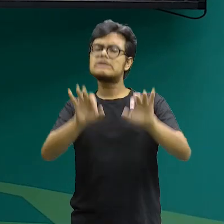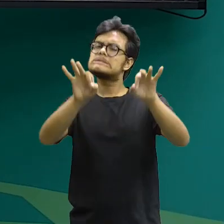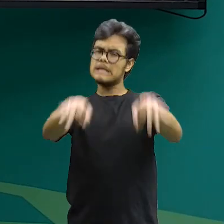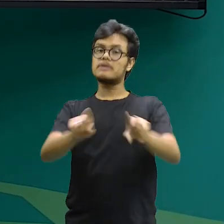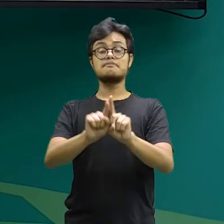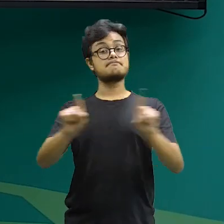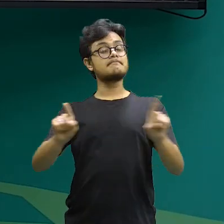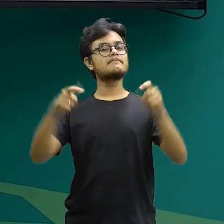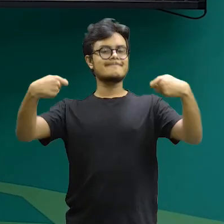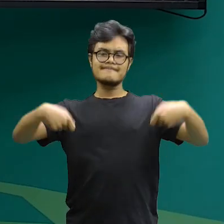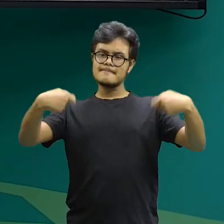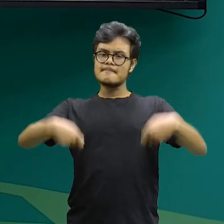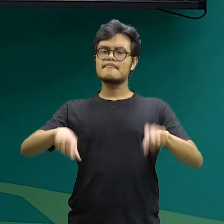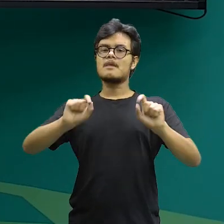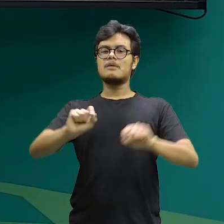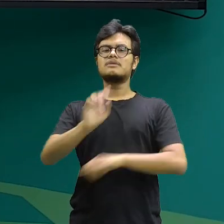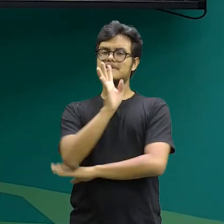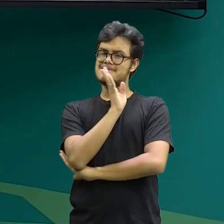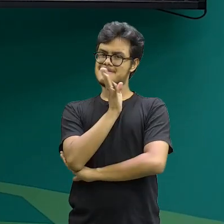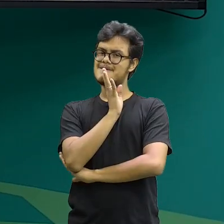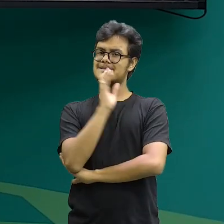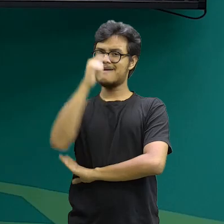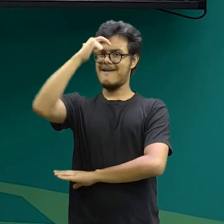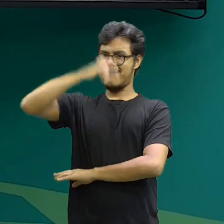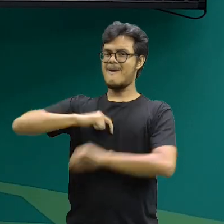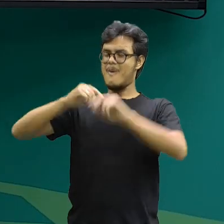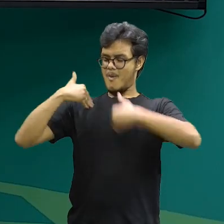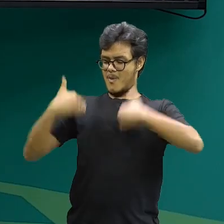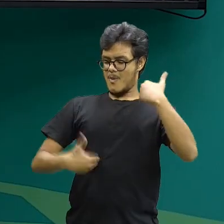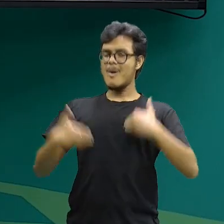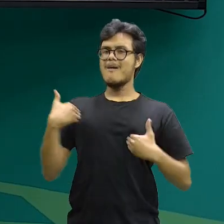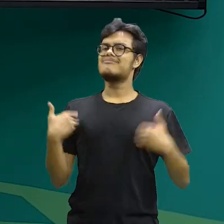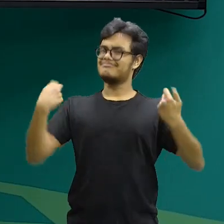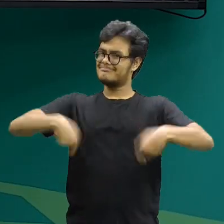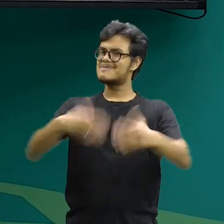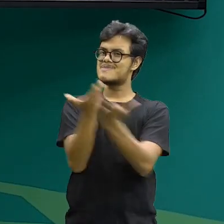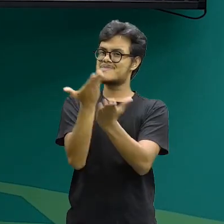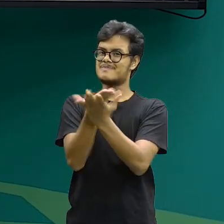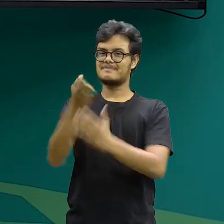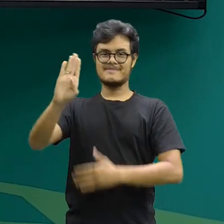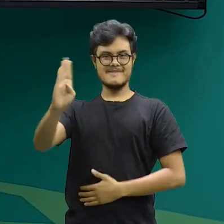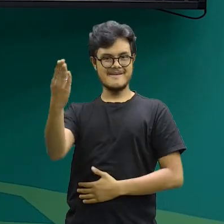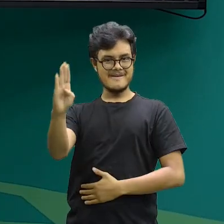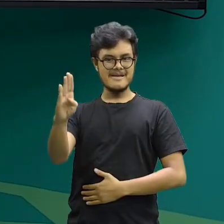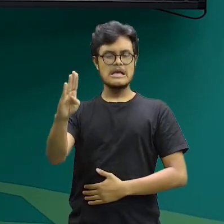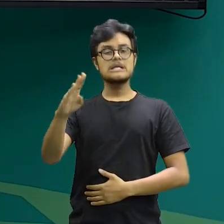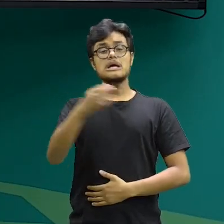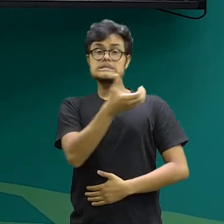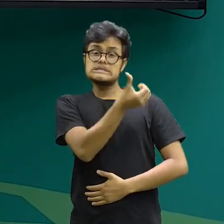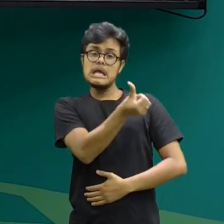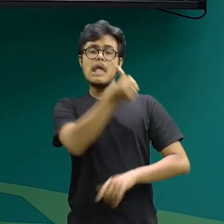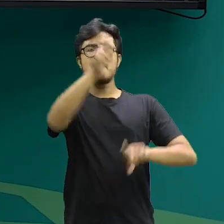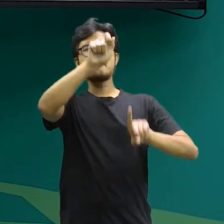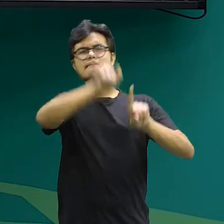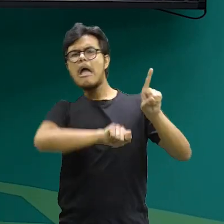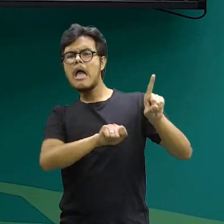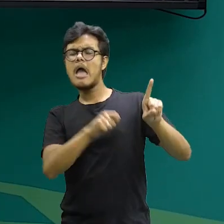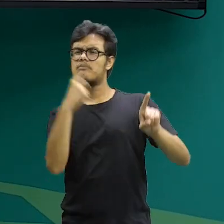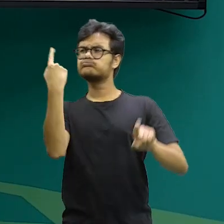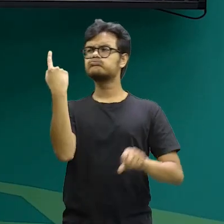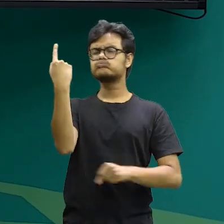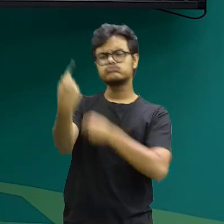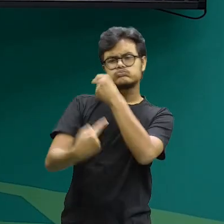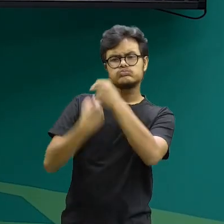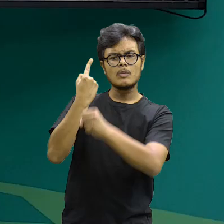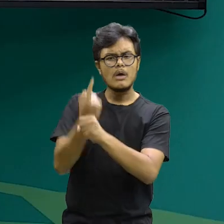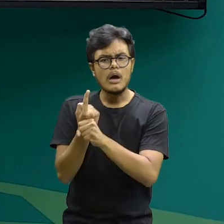mas primeiro você tem que conhecer o seu corpo, tá? Então tem que conhecer o seu corpo durante 6 meses ou 1 ano, conhecendo o seu